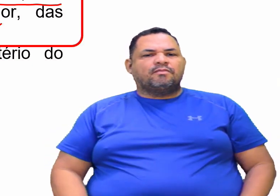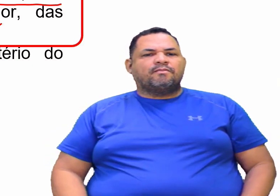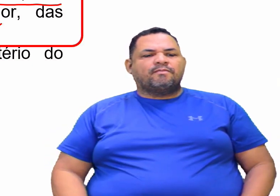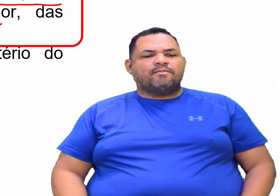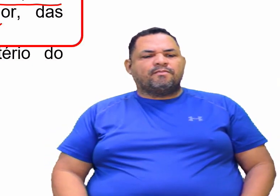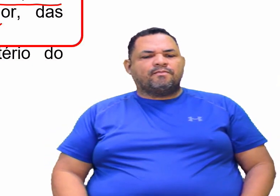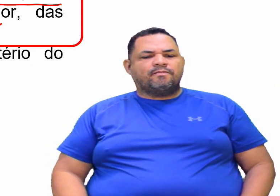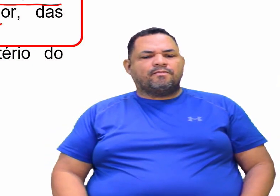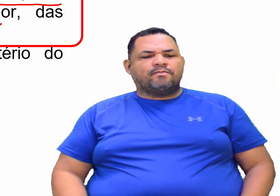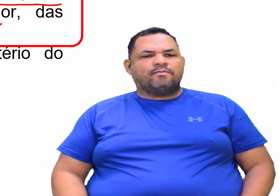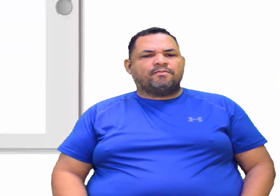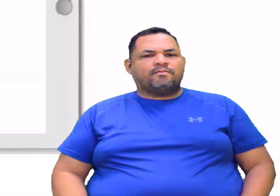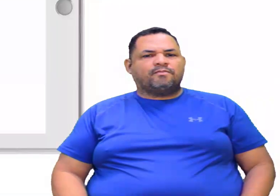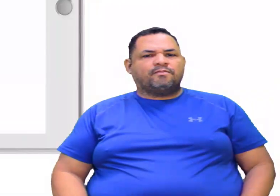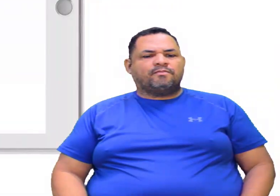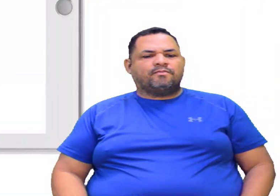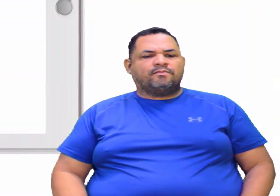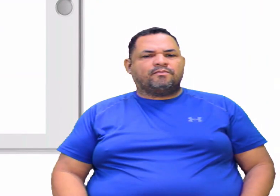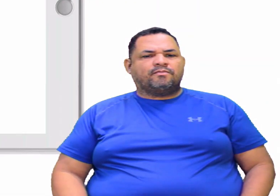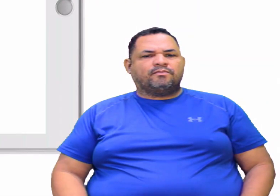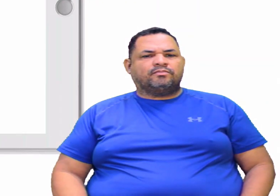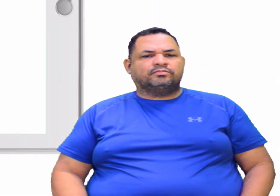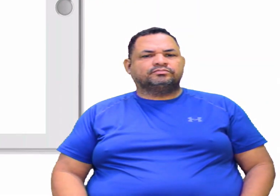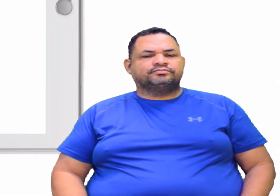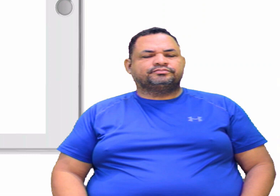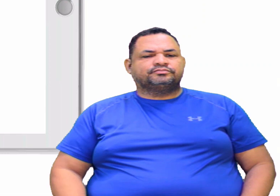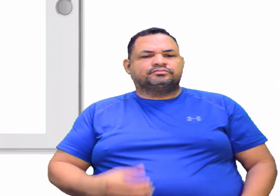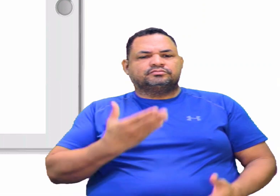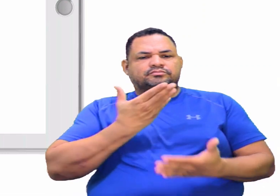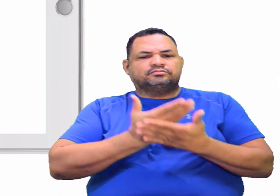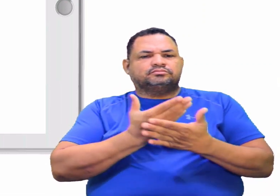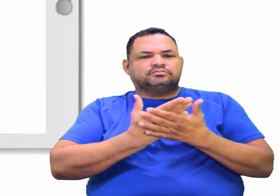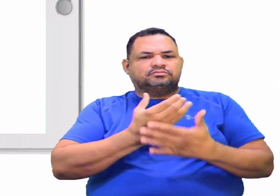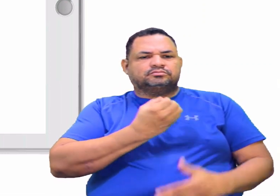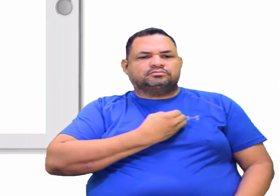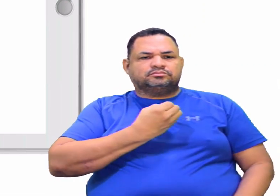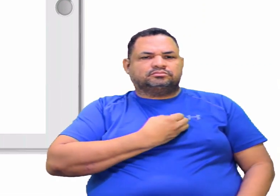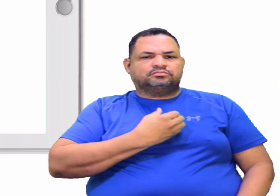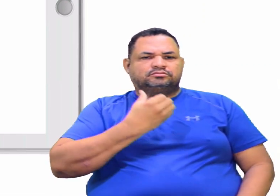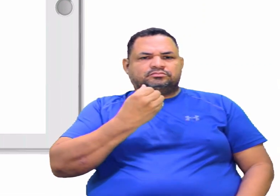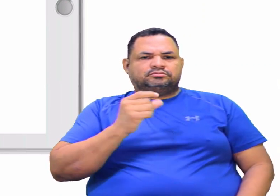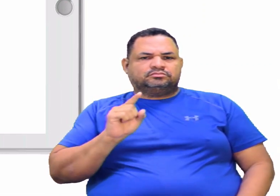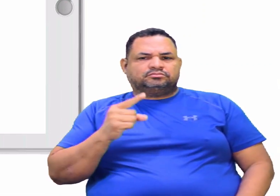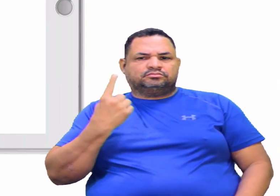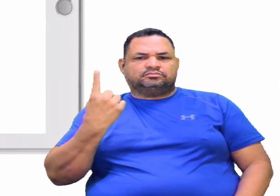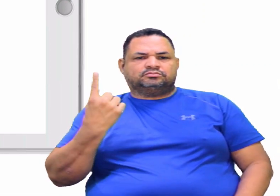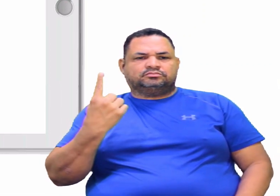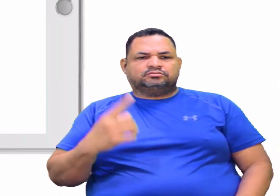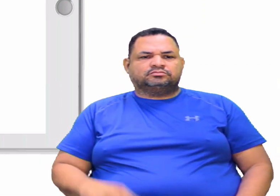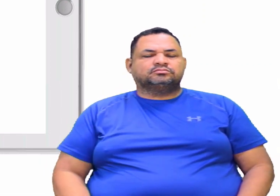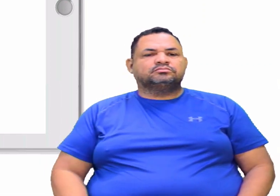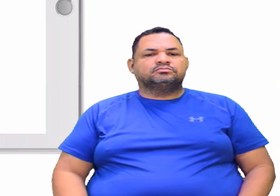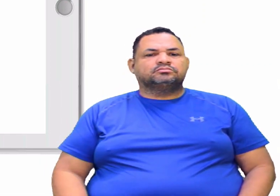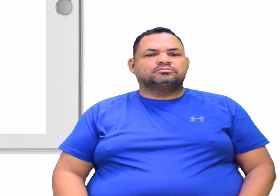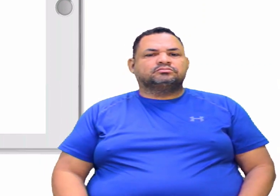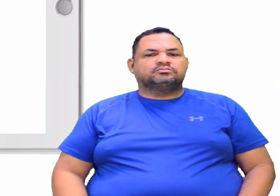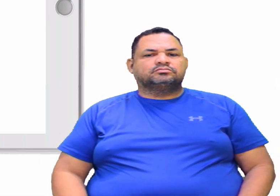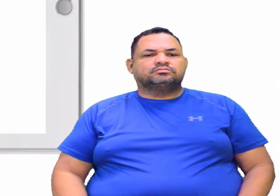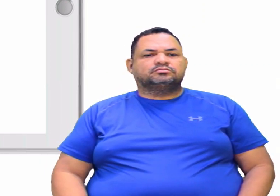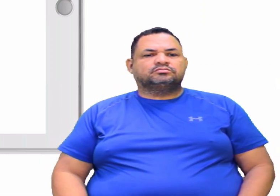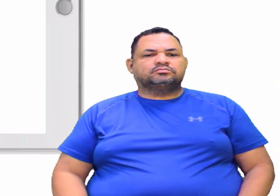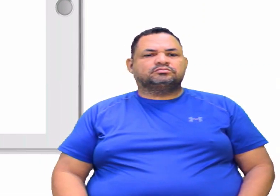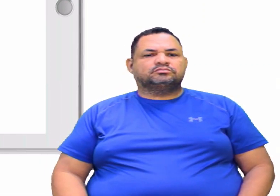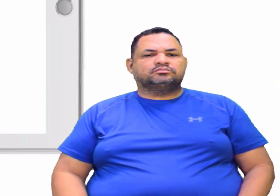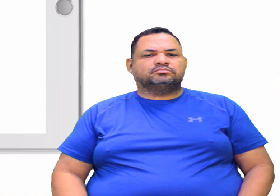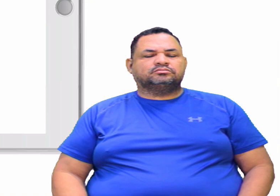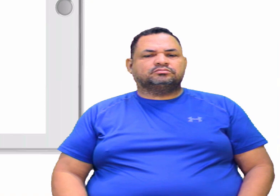ok? Então vamos aqui para a nossa aula 6.1, ainda sobre as vanguardas,